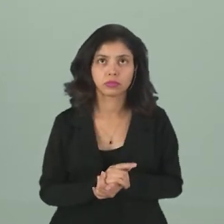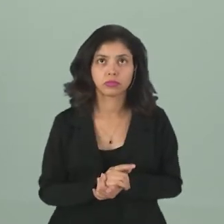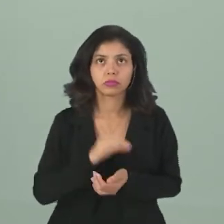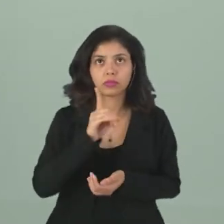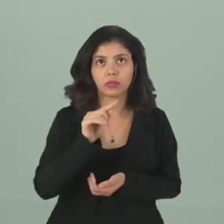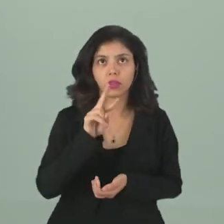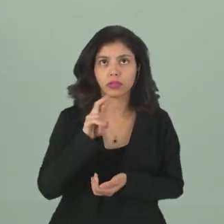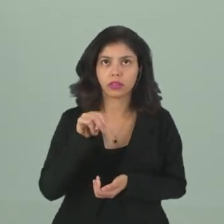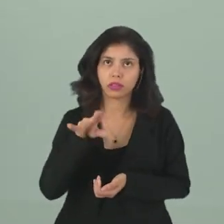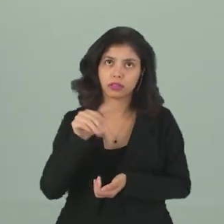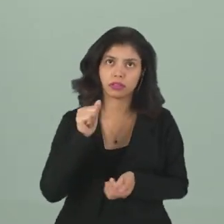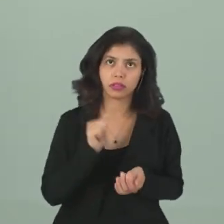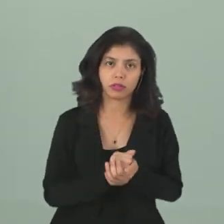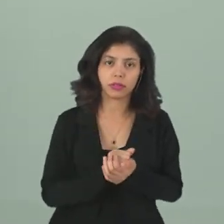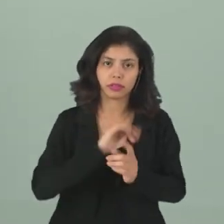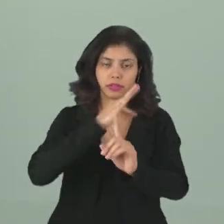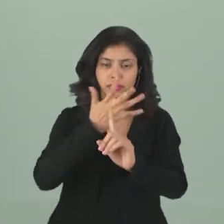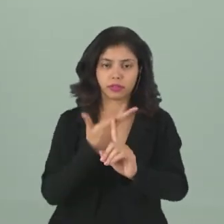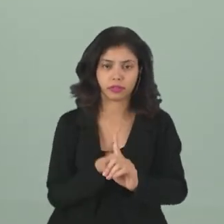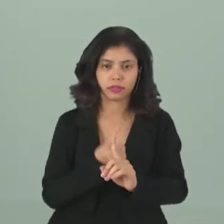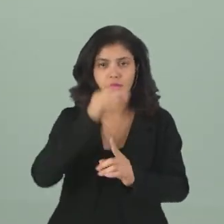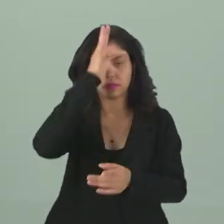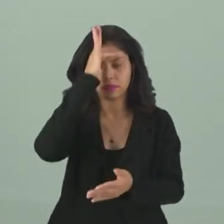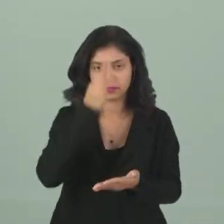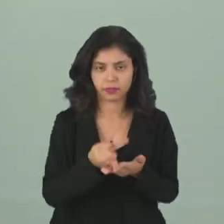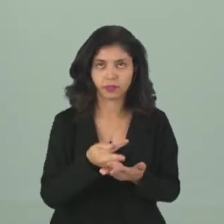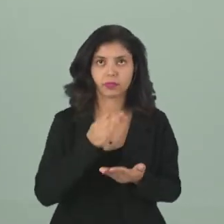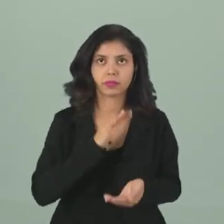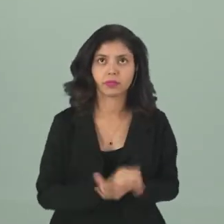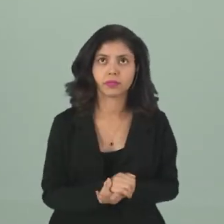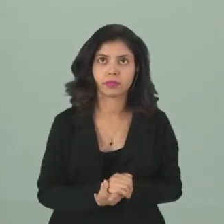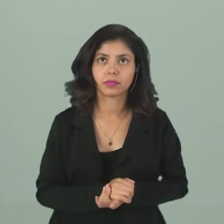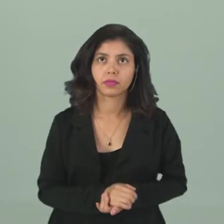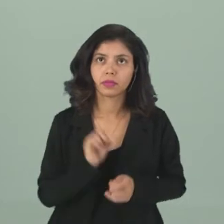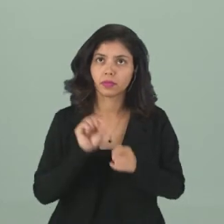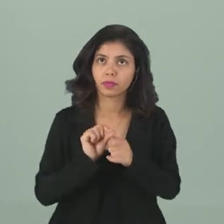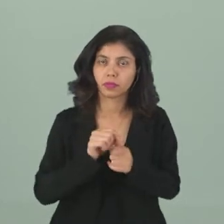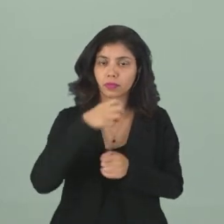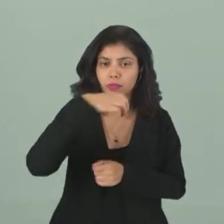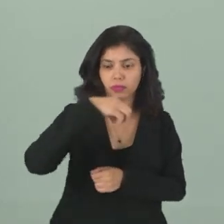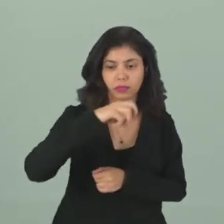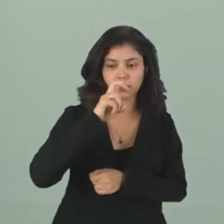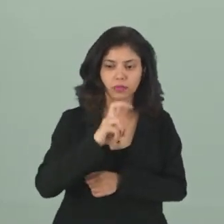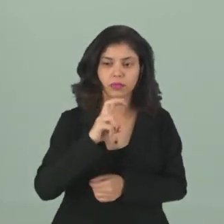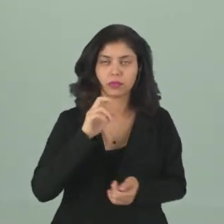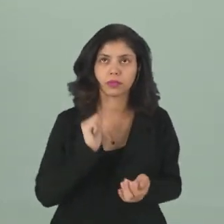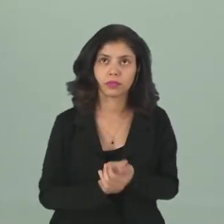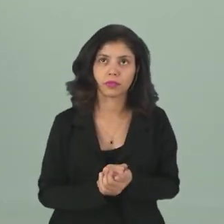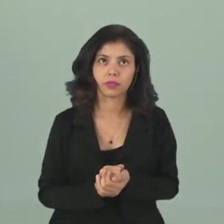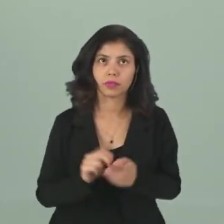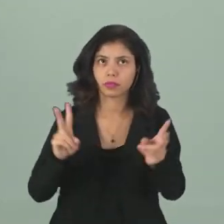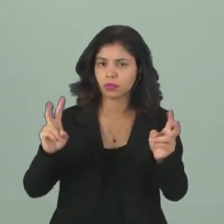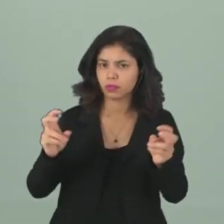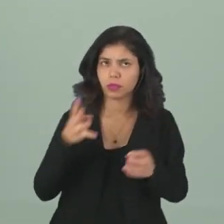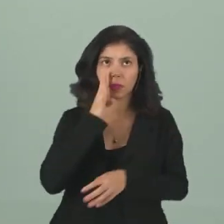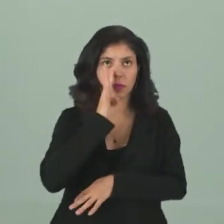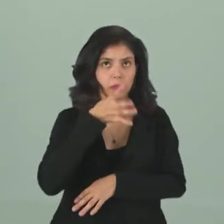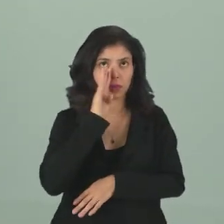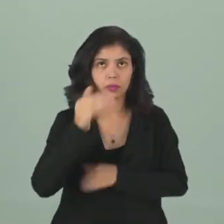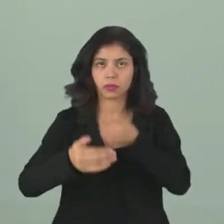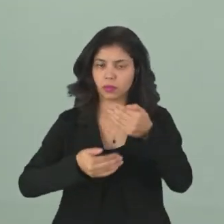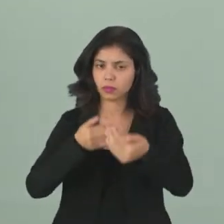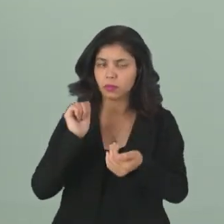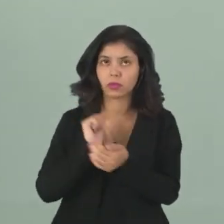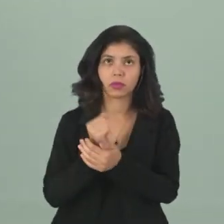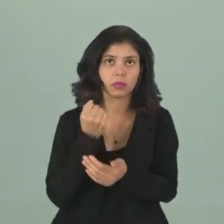a doutrina da salvação pela fé. Ele elaborou 95 teses que criticavam duramente